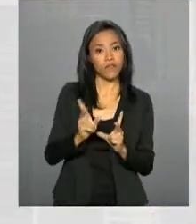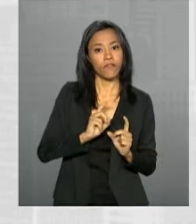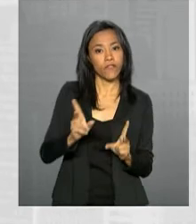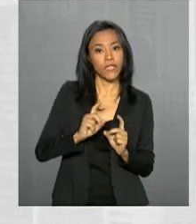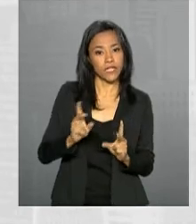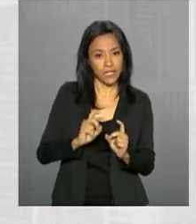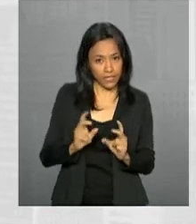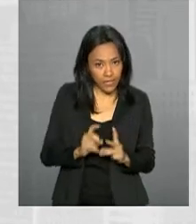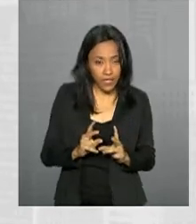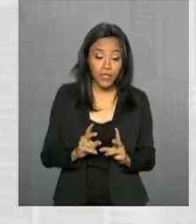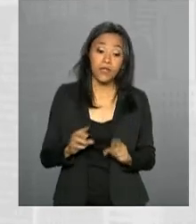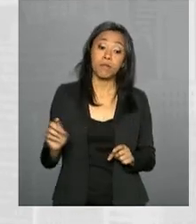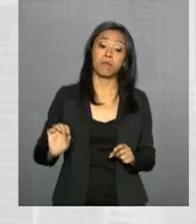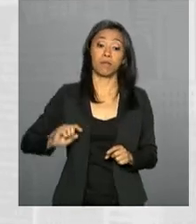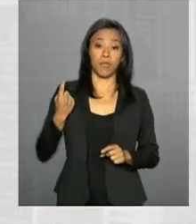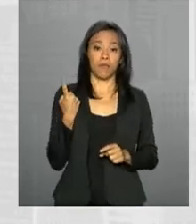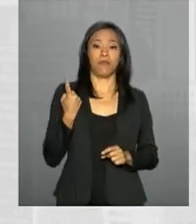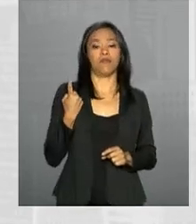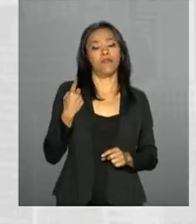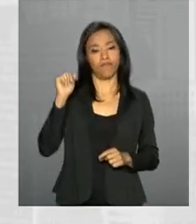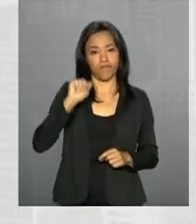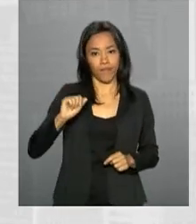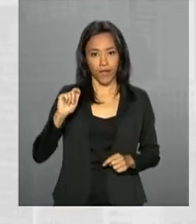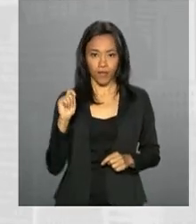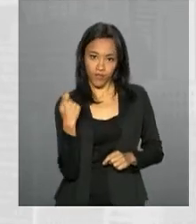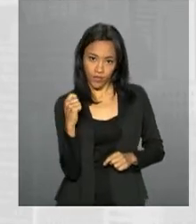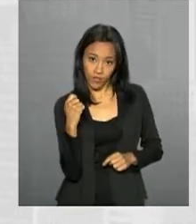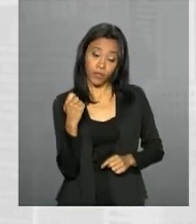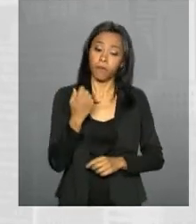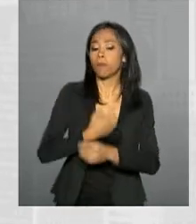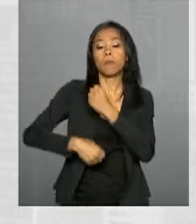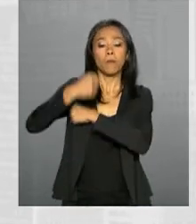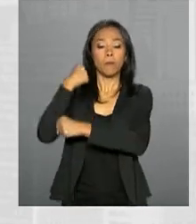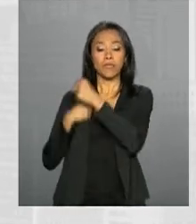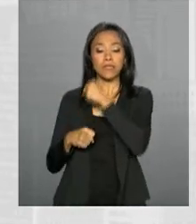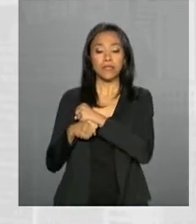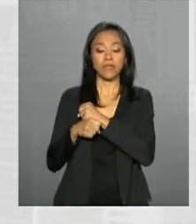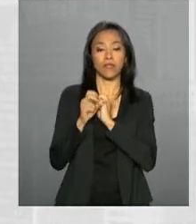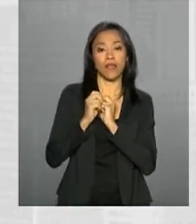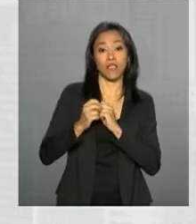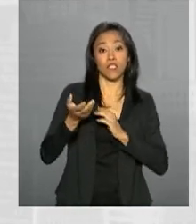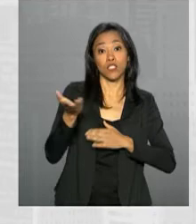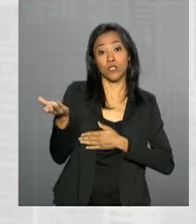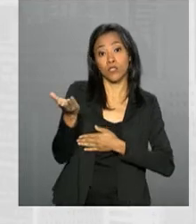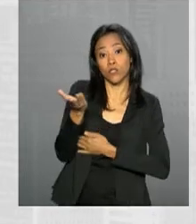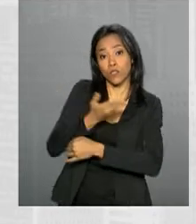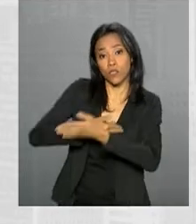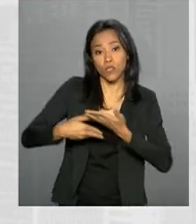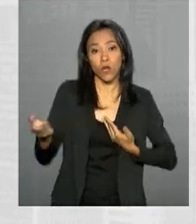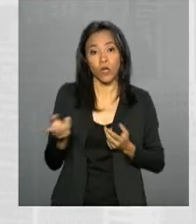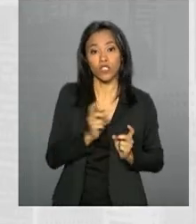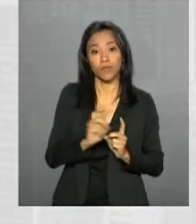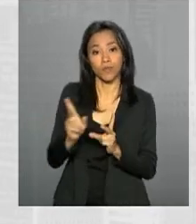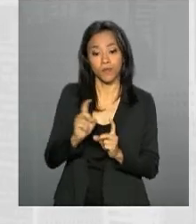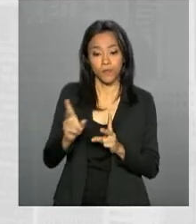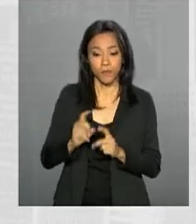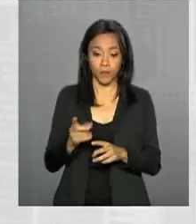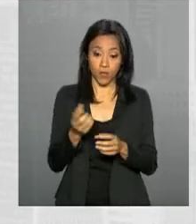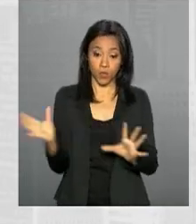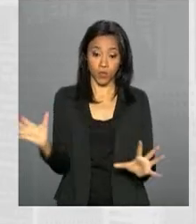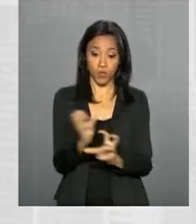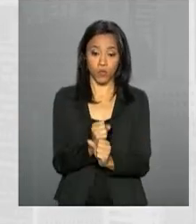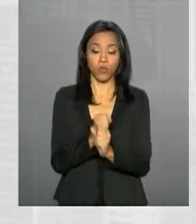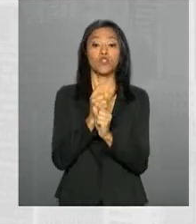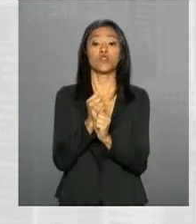atrás somente da argentina no ano passado as trocas comerciais entre os dois países chegaram a oito milhões